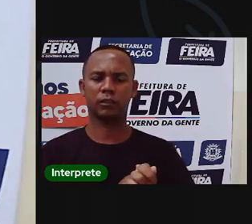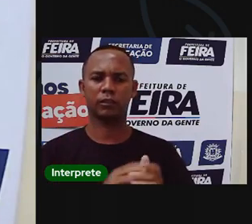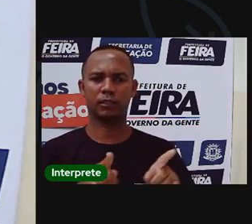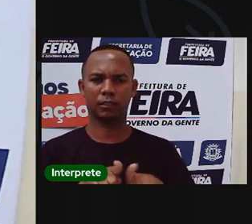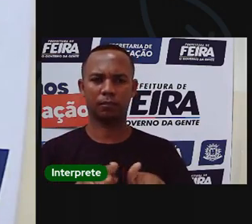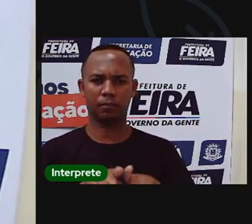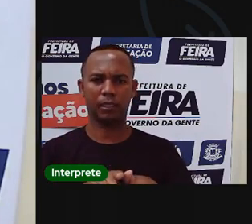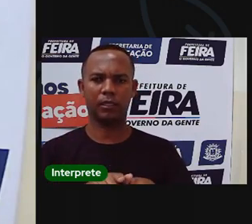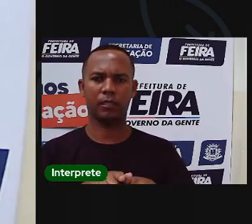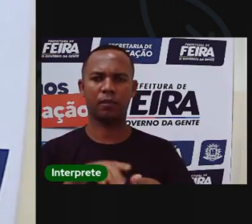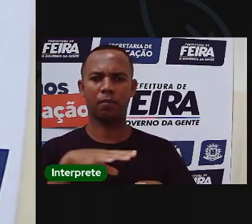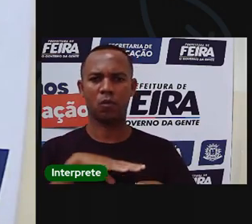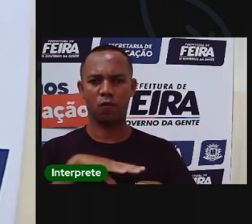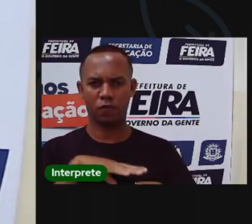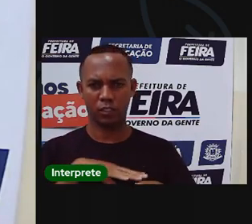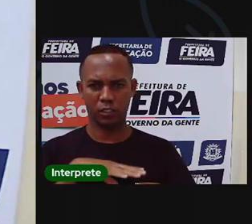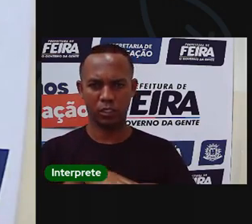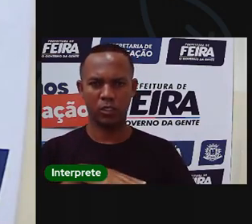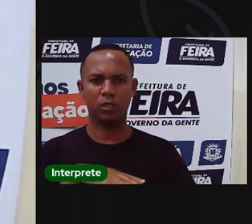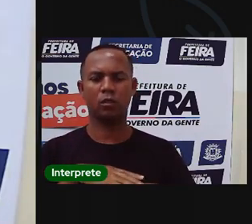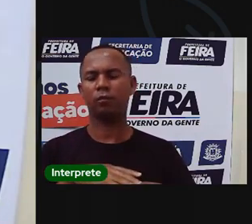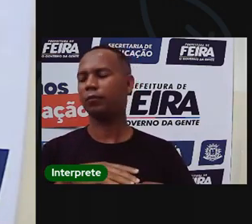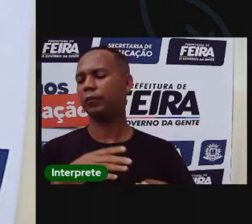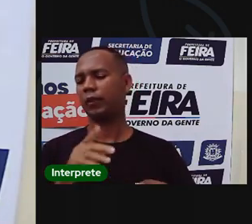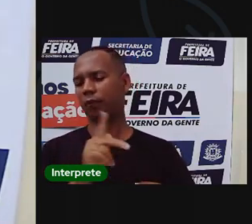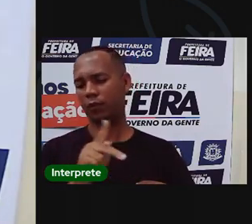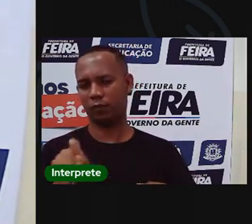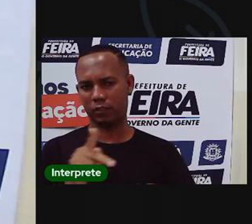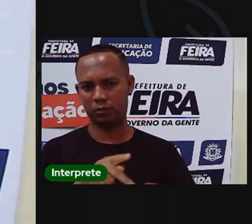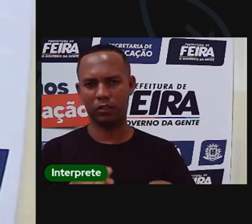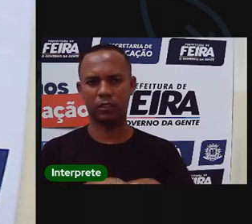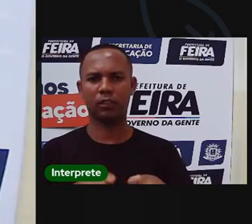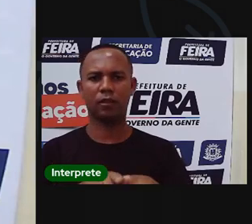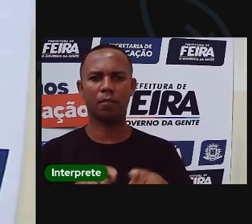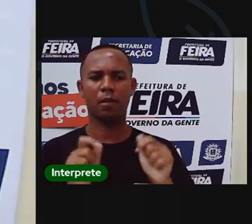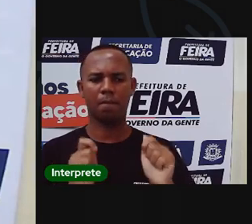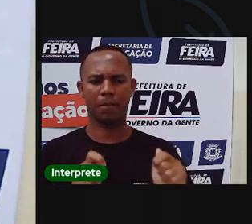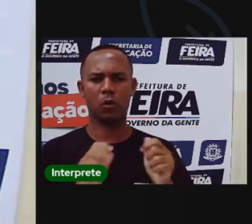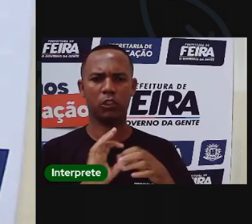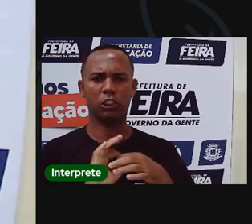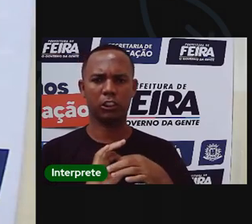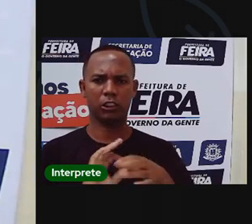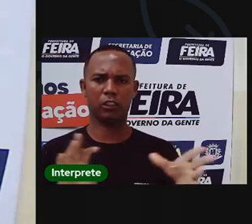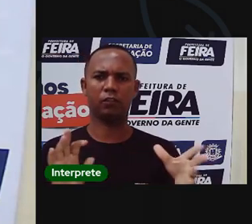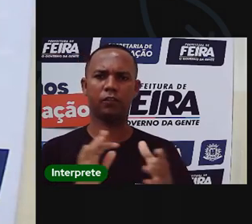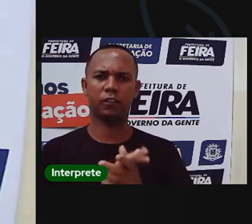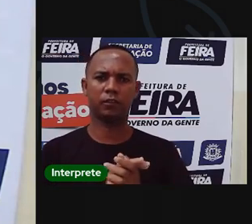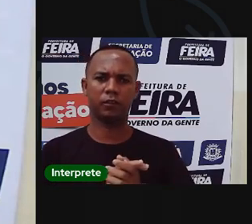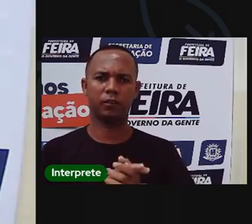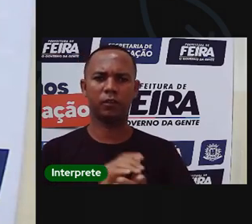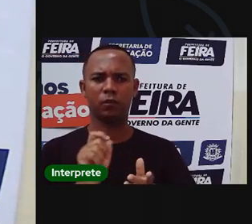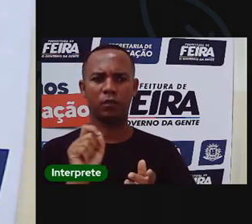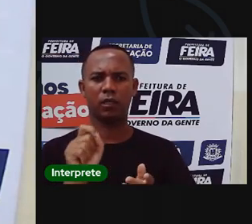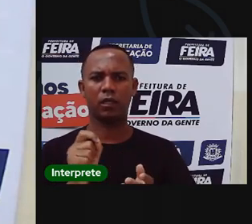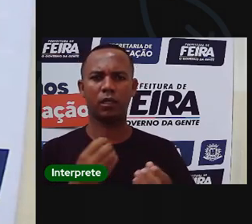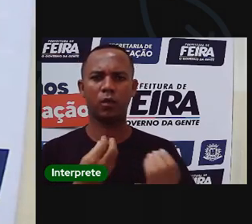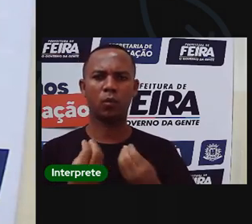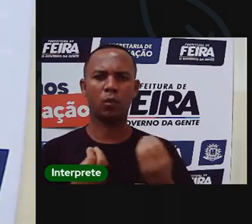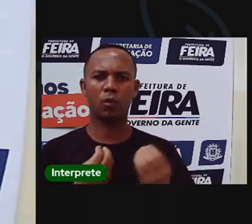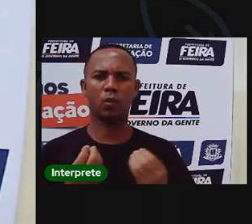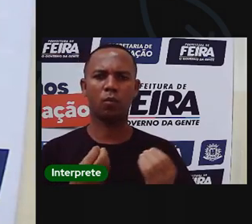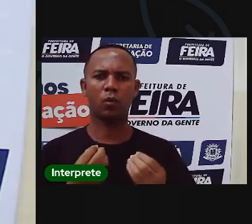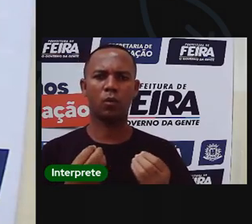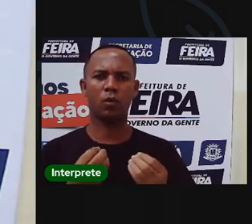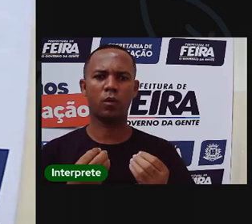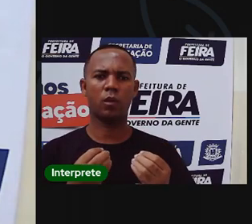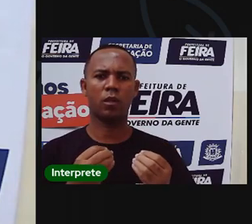Pro e com a escola, e também com a gente da Seduc. Pode estar marcando, tá, na Seduc, os